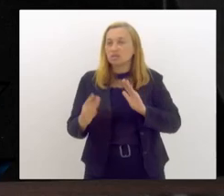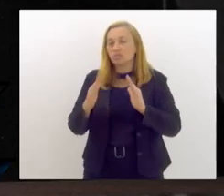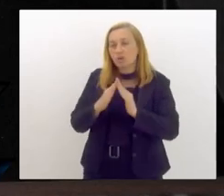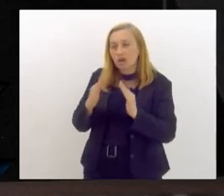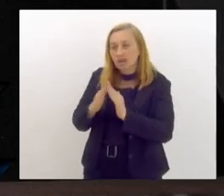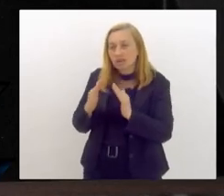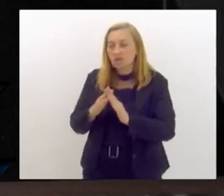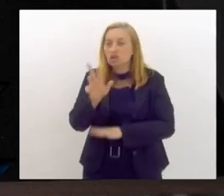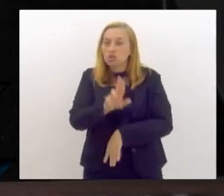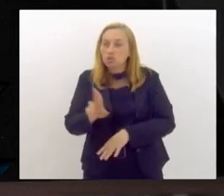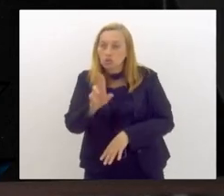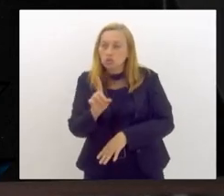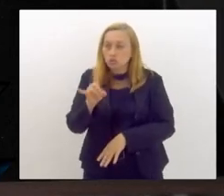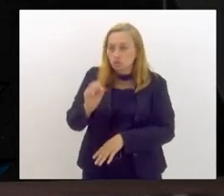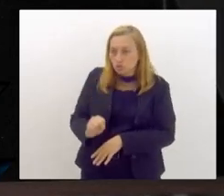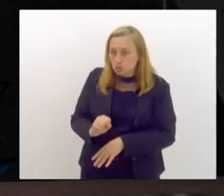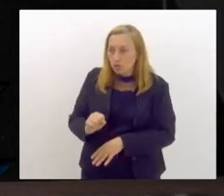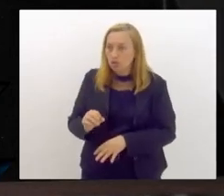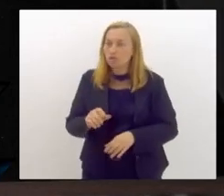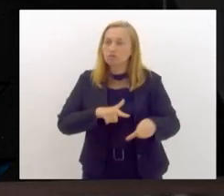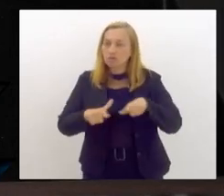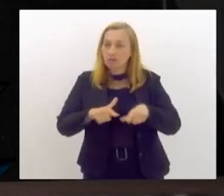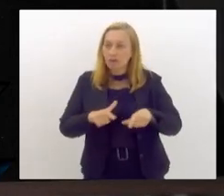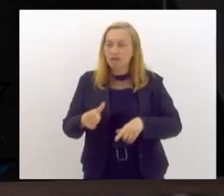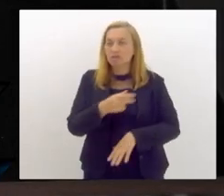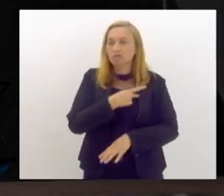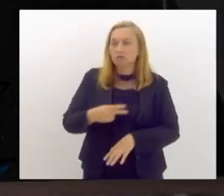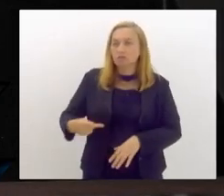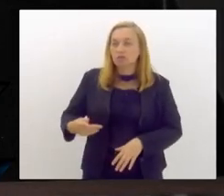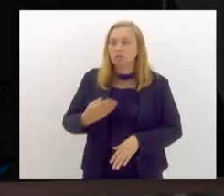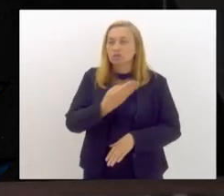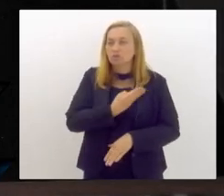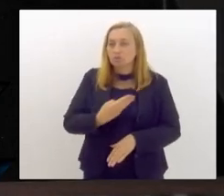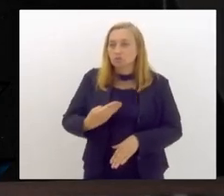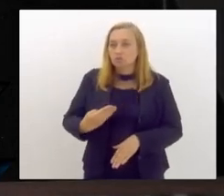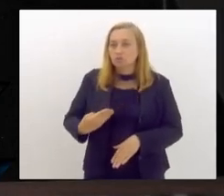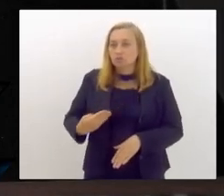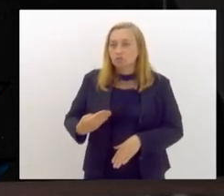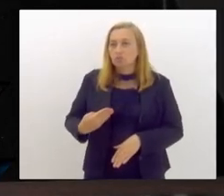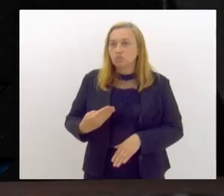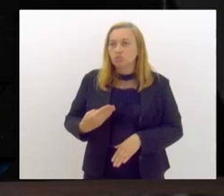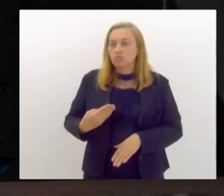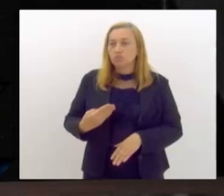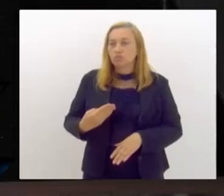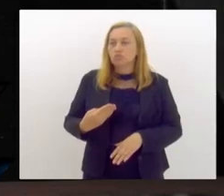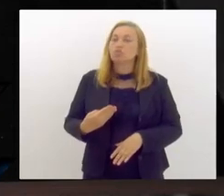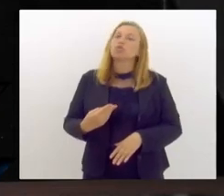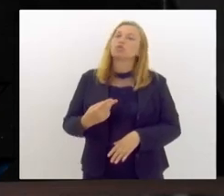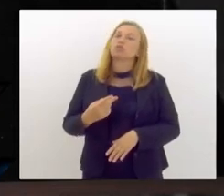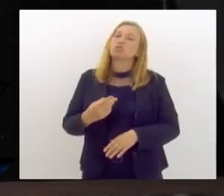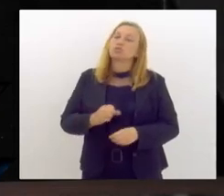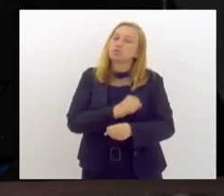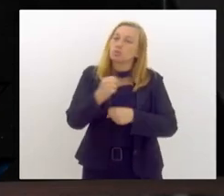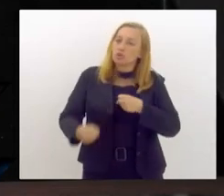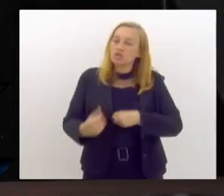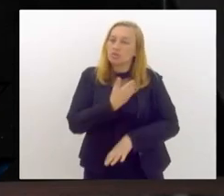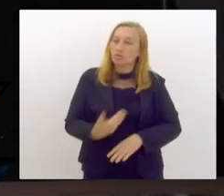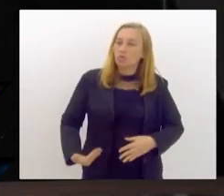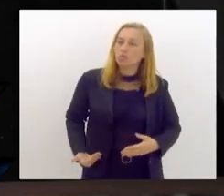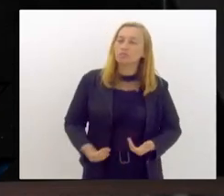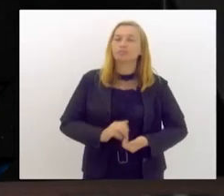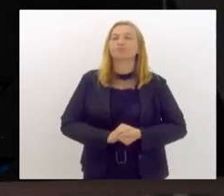e de uso do solo e da inoperância do poder público. Quero dizer isso apontando para essa necessidade, para esse